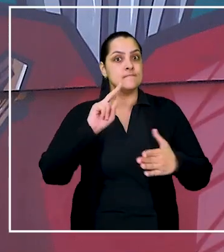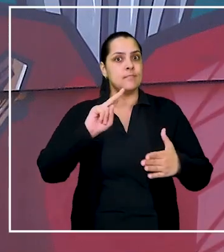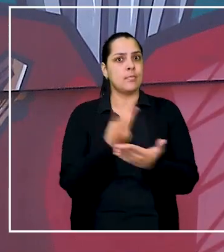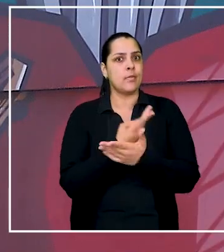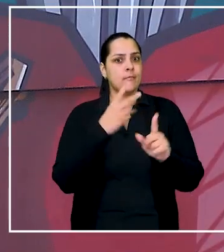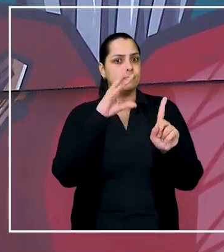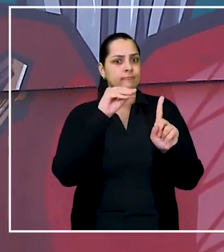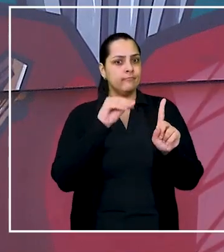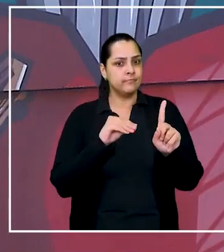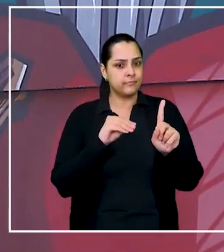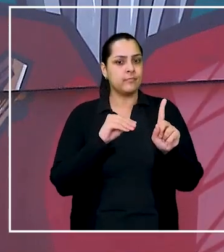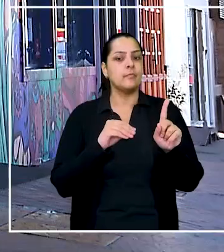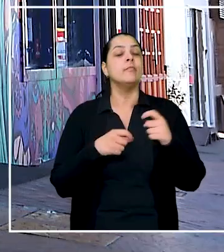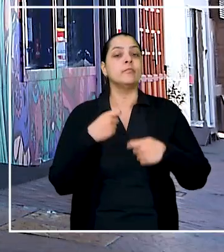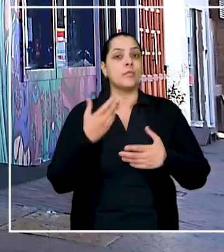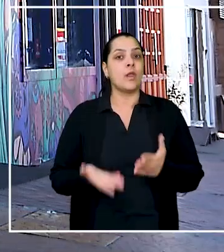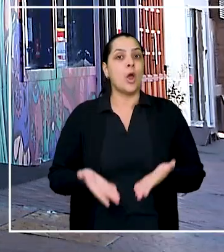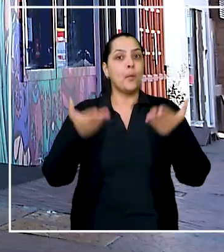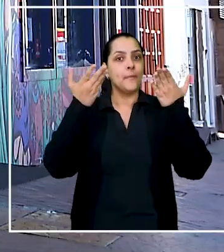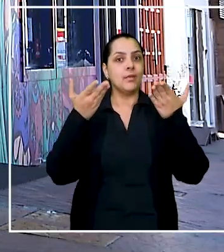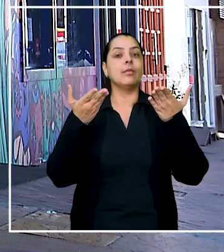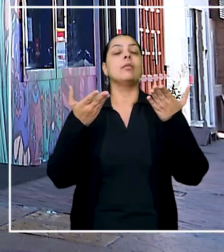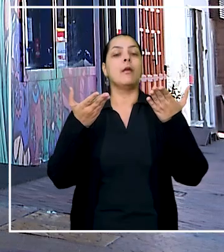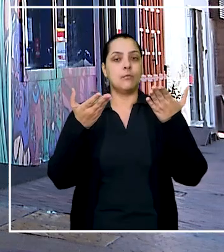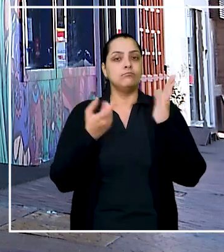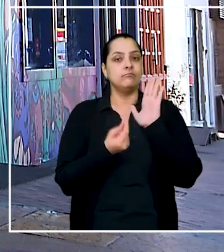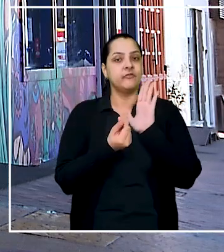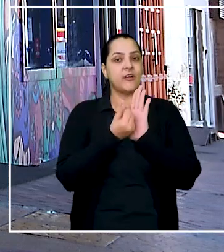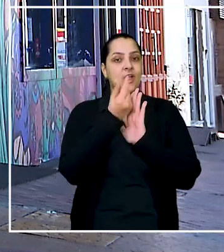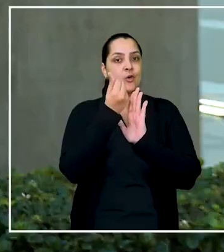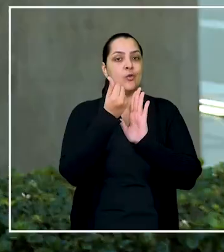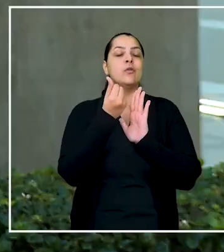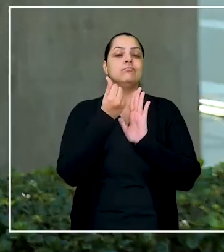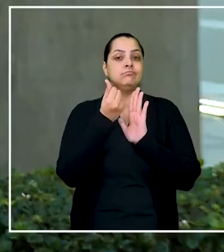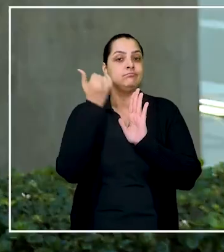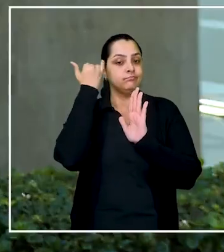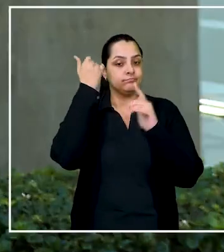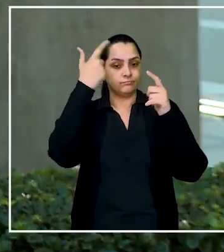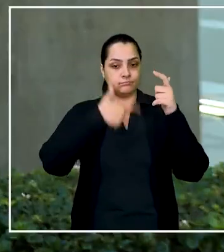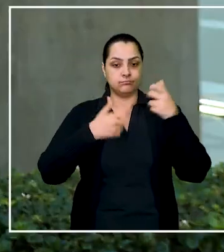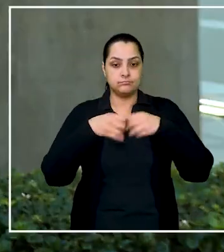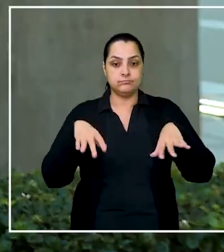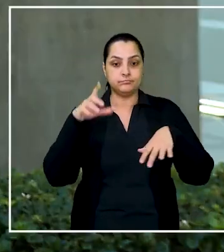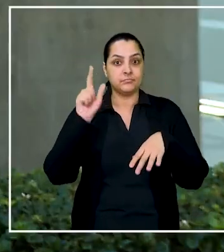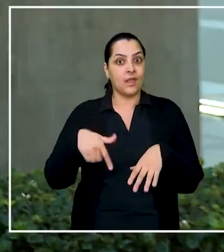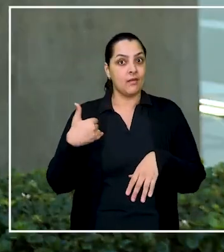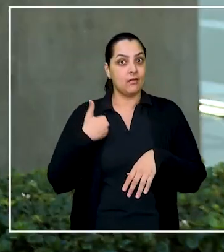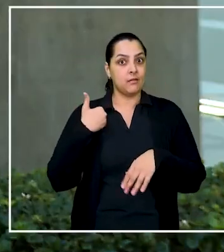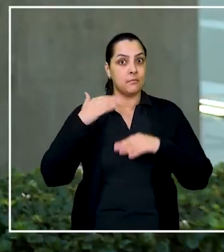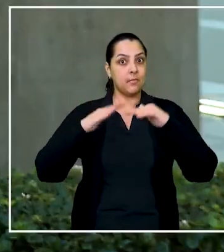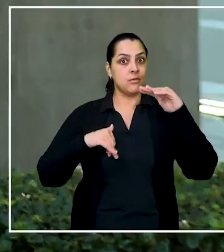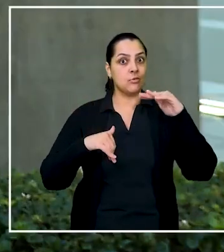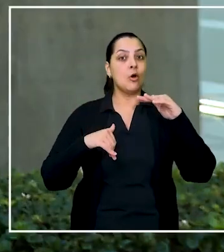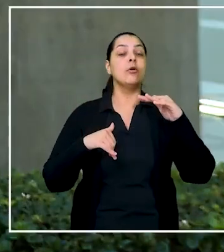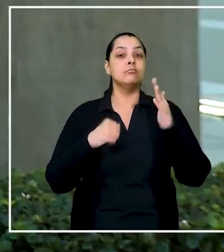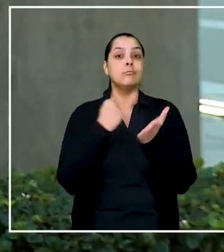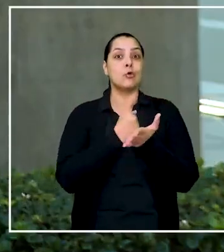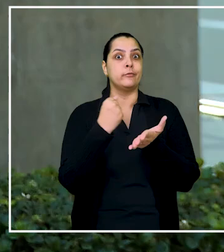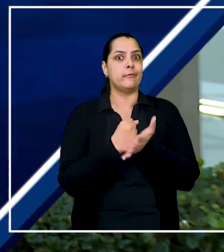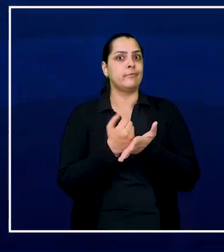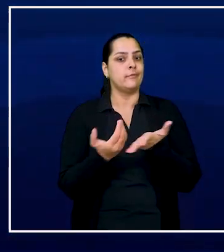Auxiliar vítima de assédio sexual consegue aumentar valor de indenização. A empregada era menor de idade quando foi